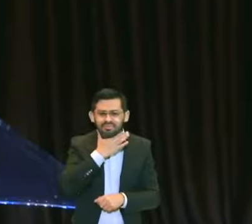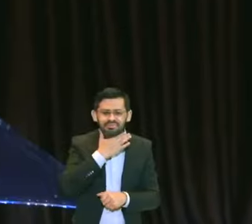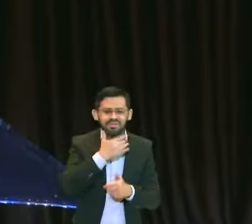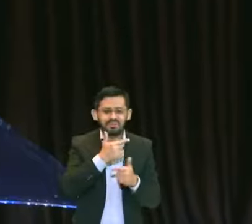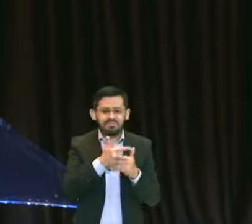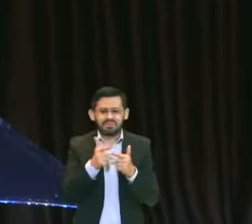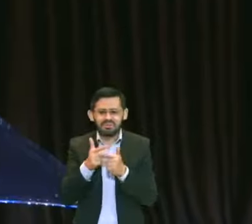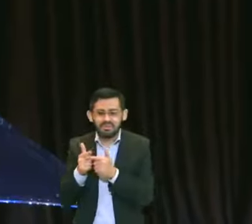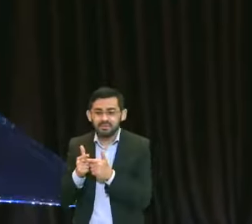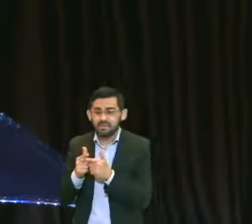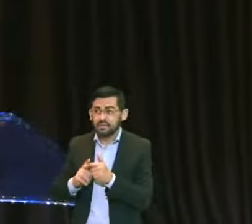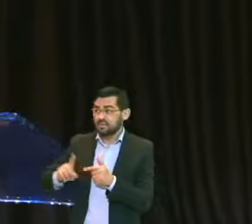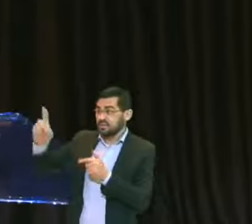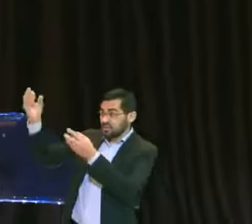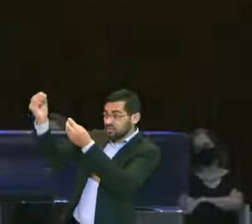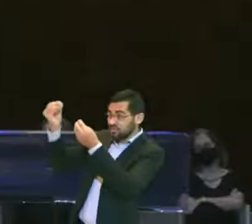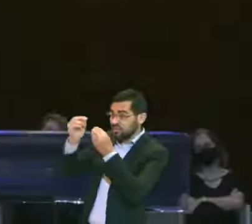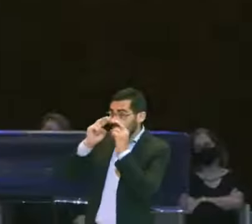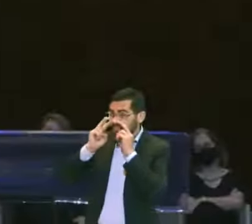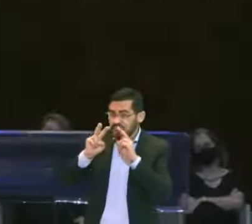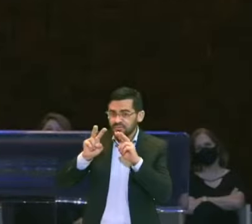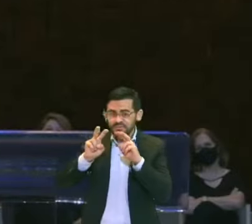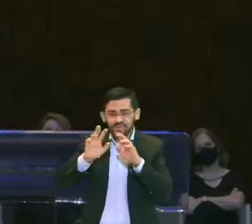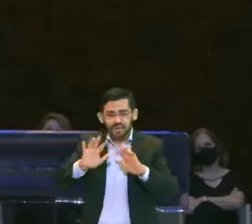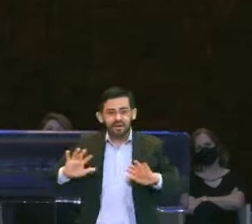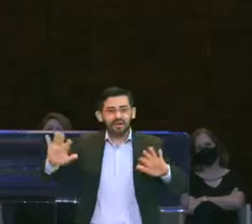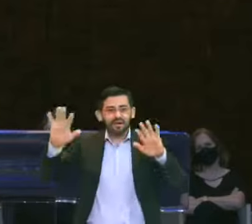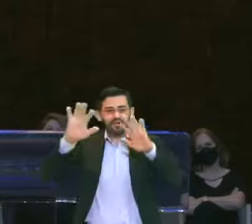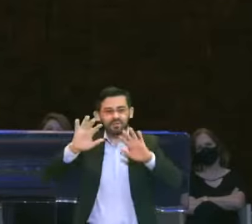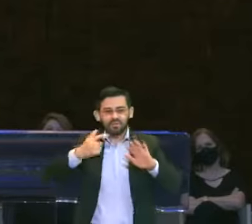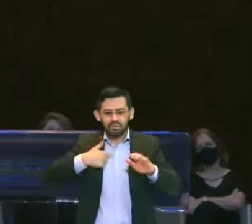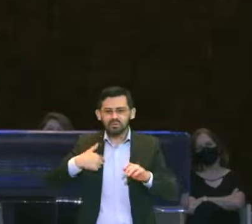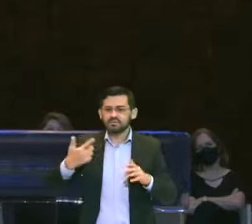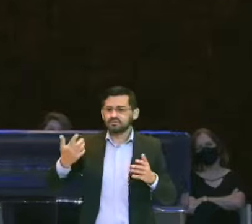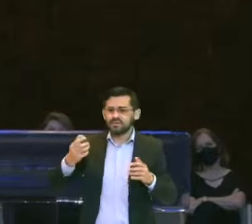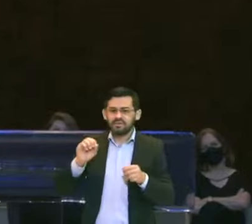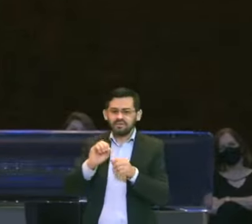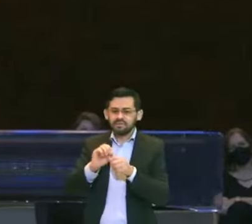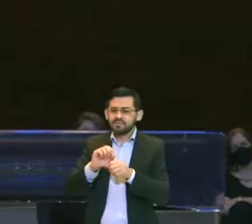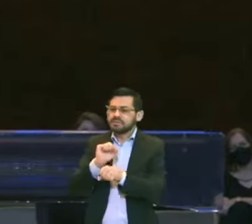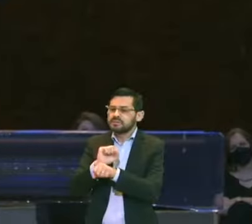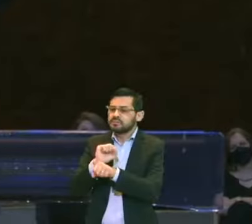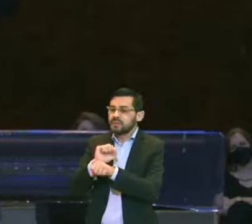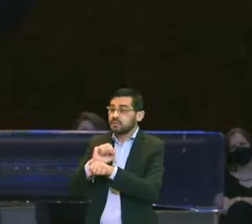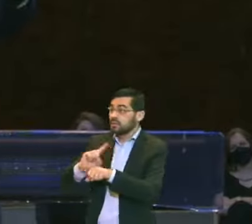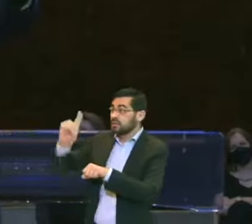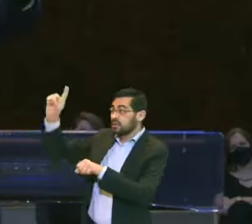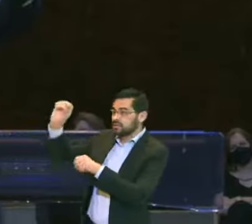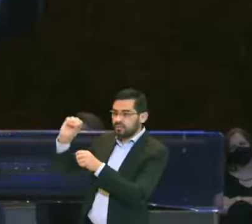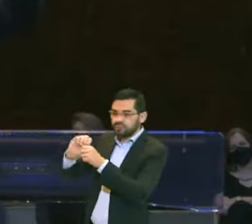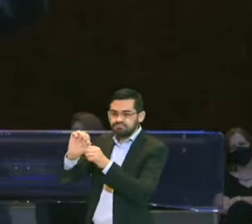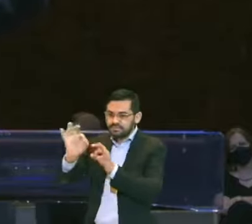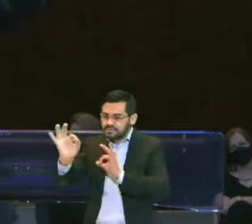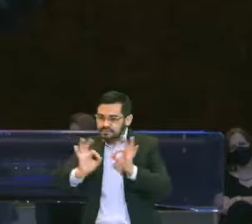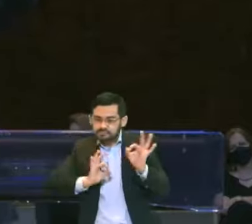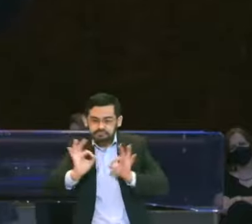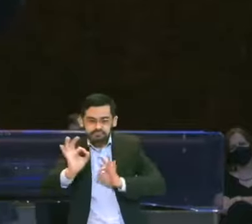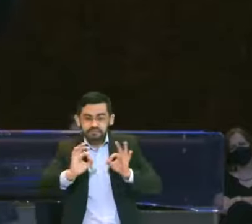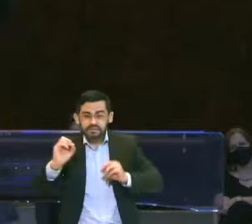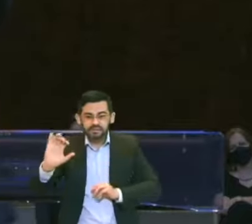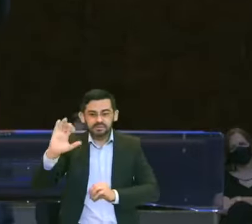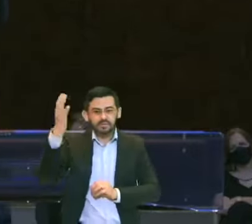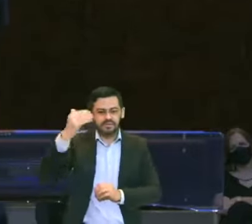quando Deus dá uma visão, a gente não vai atrás e as coisas acontecem. Eu creio, uma grande colheita